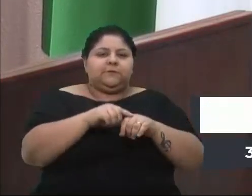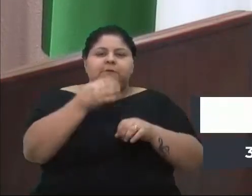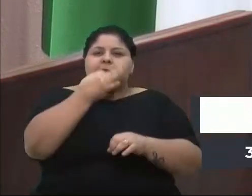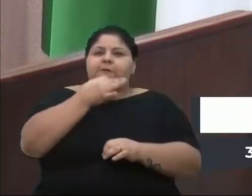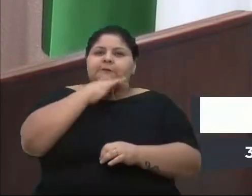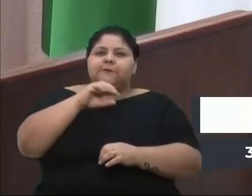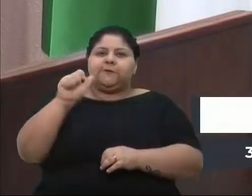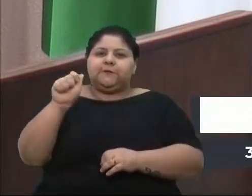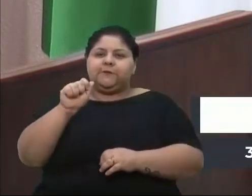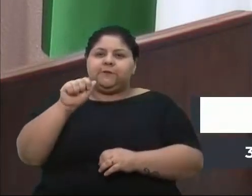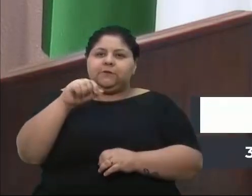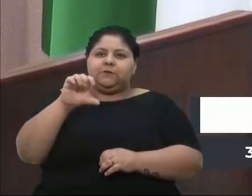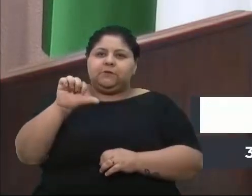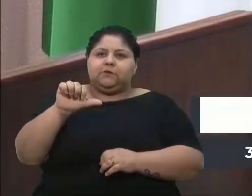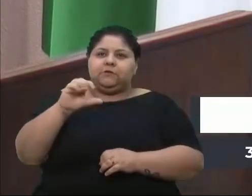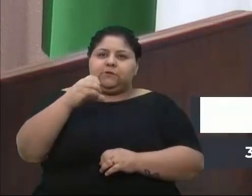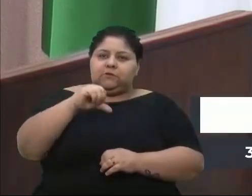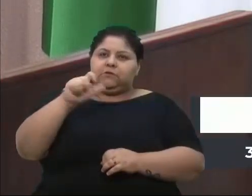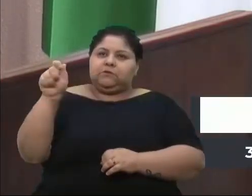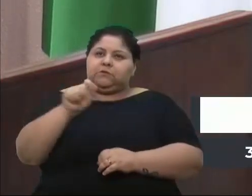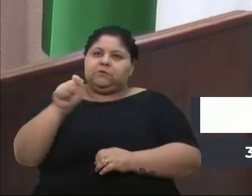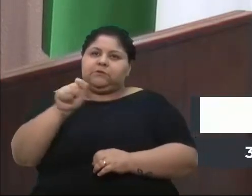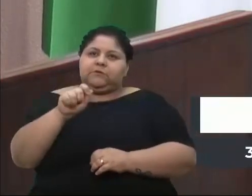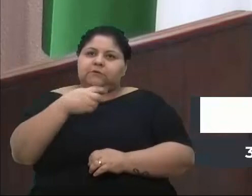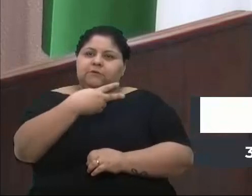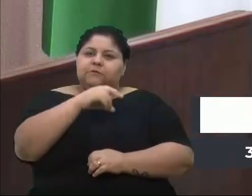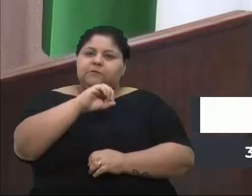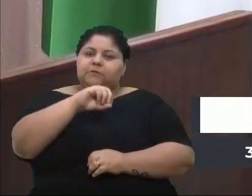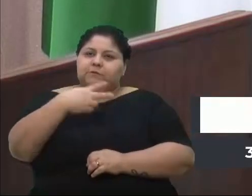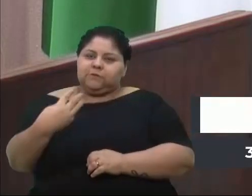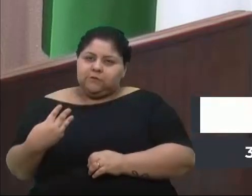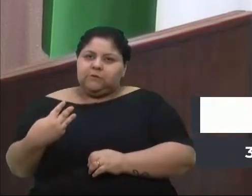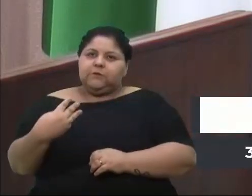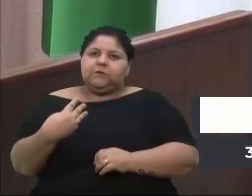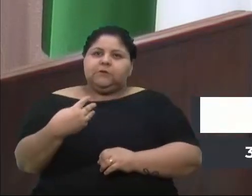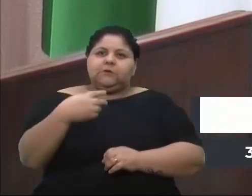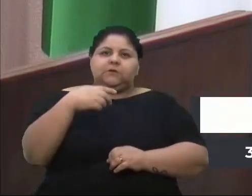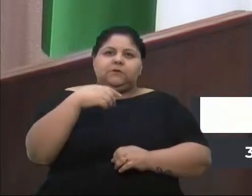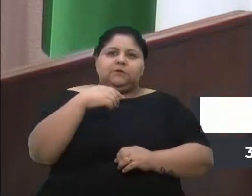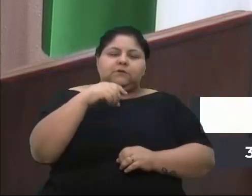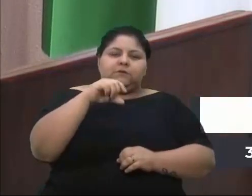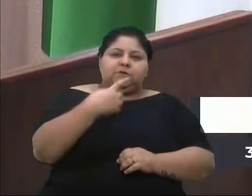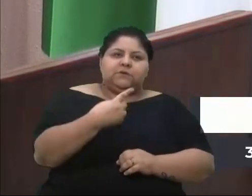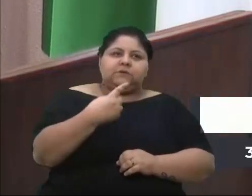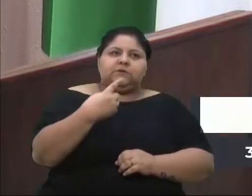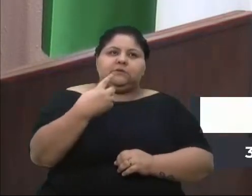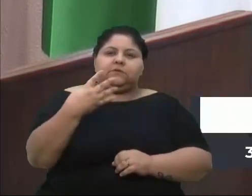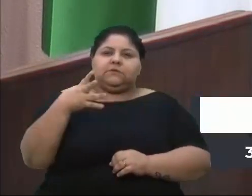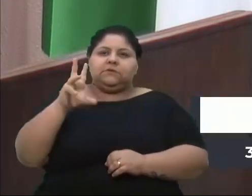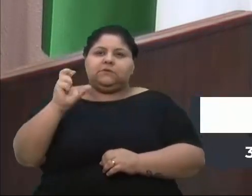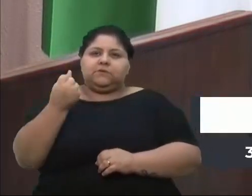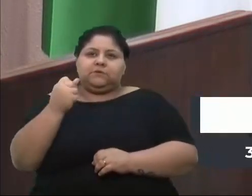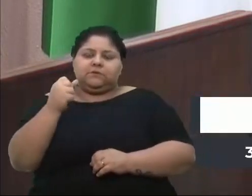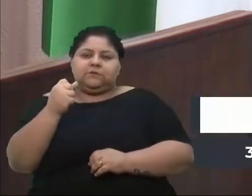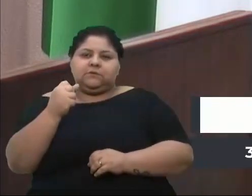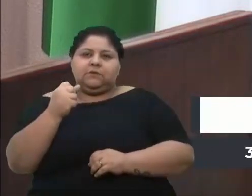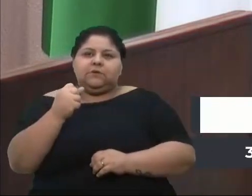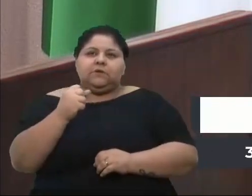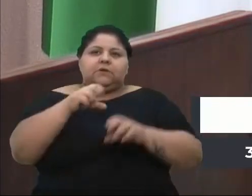2023, 148 anos da colonização, 133 de emancipação política. Esse documento vem